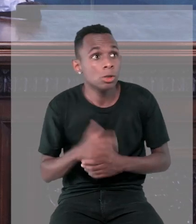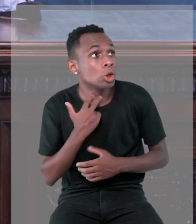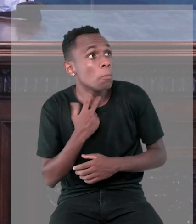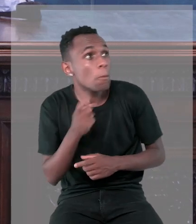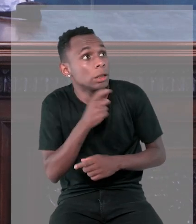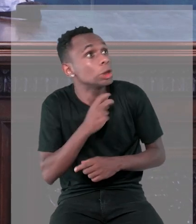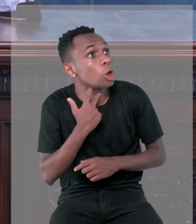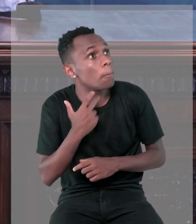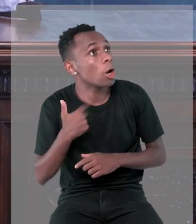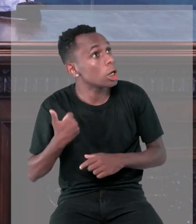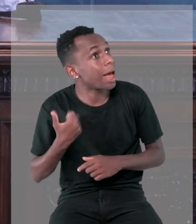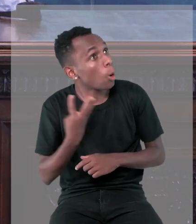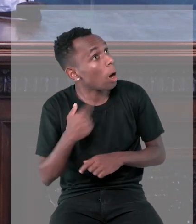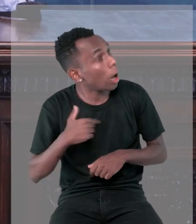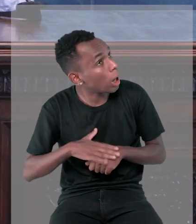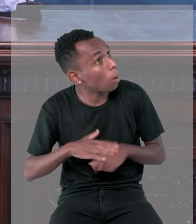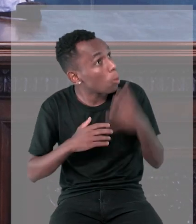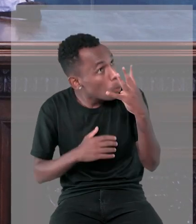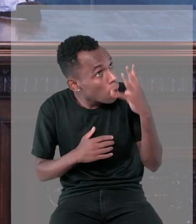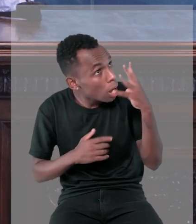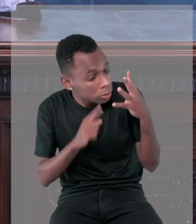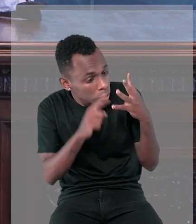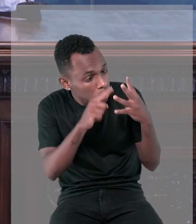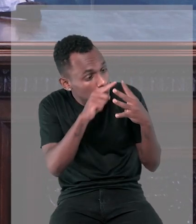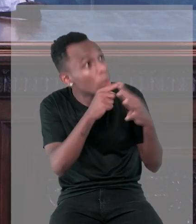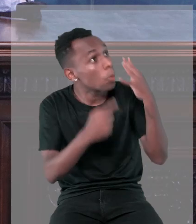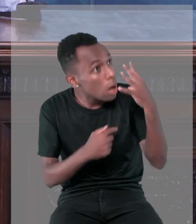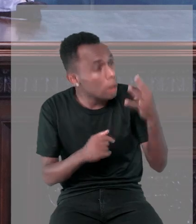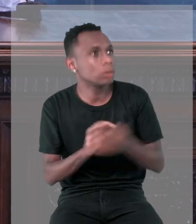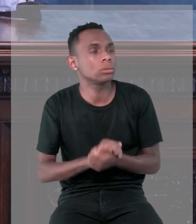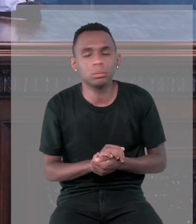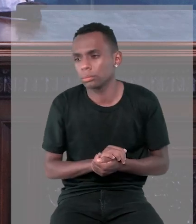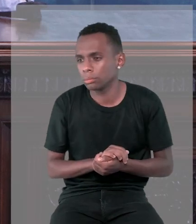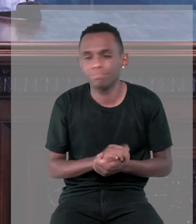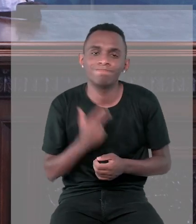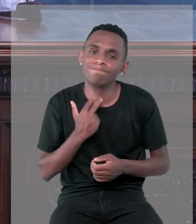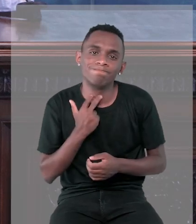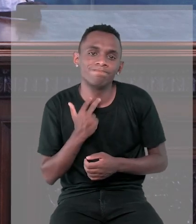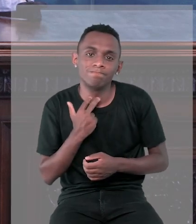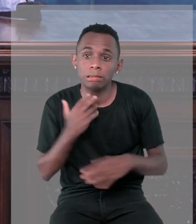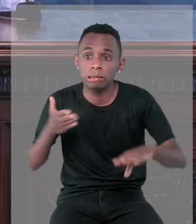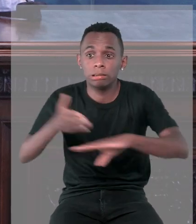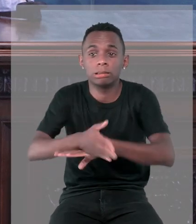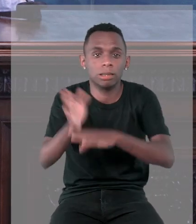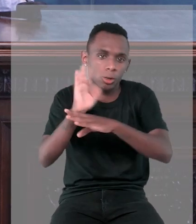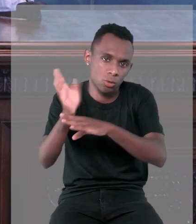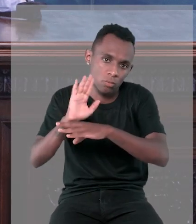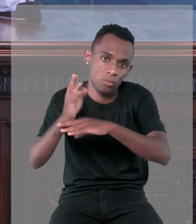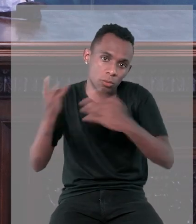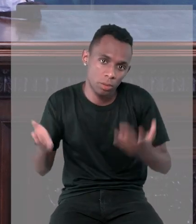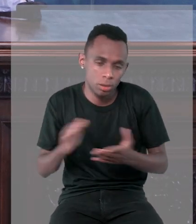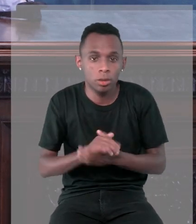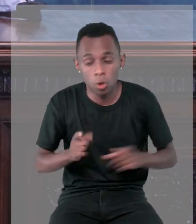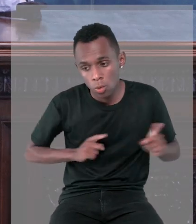pode mentir, eu tenho 4, ainda faz com o dedinho, eu tenho 4 e tal. E com isso o menino não pode entrar no cinema.